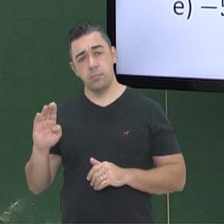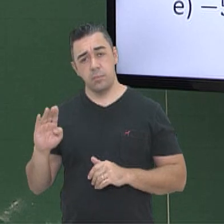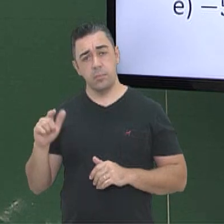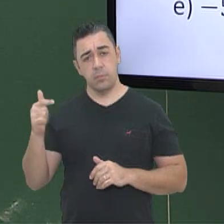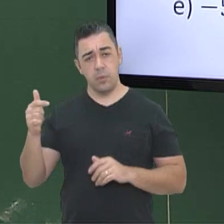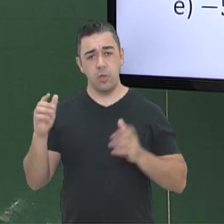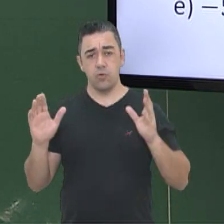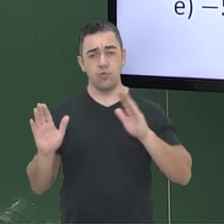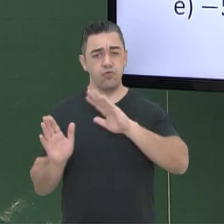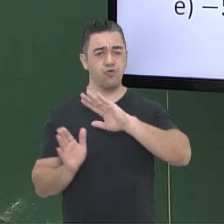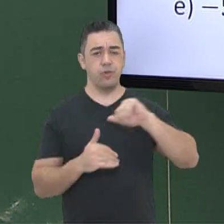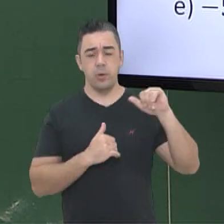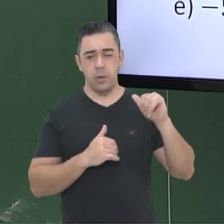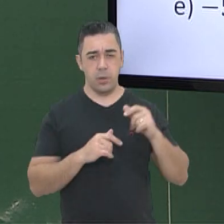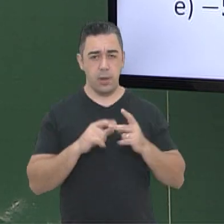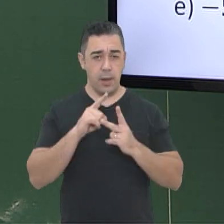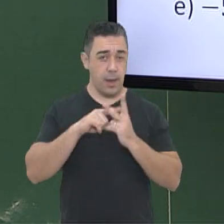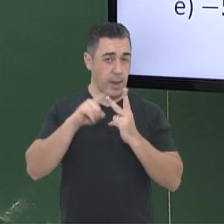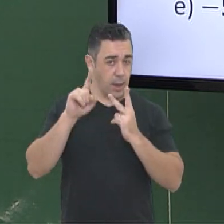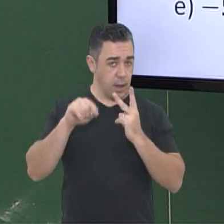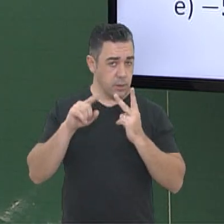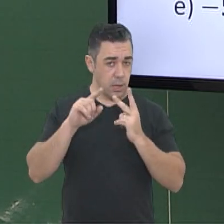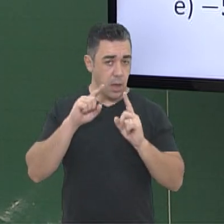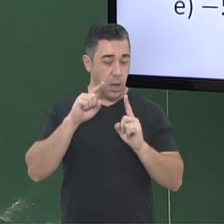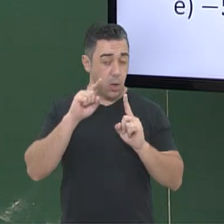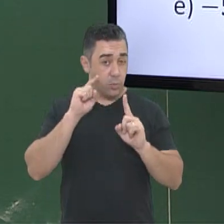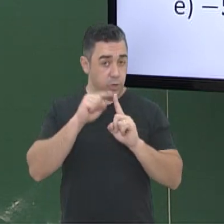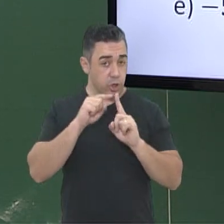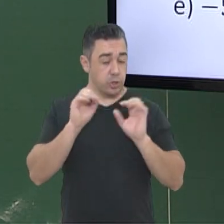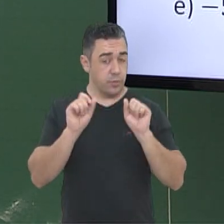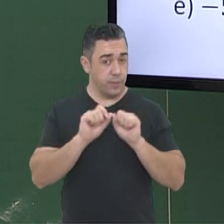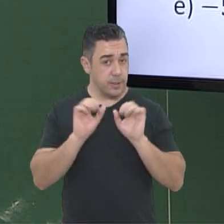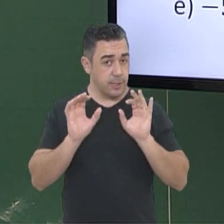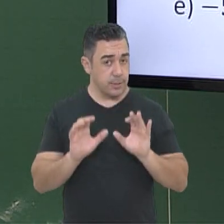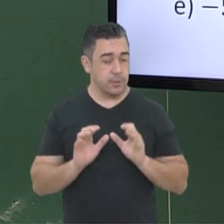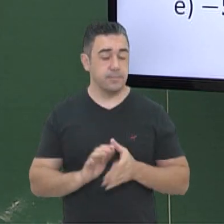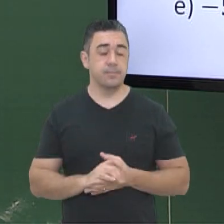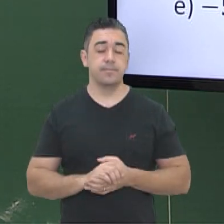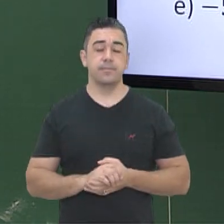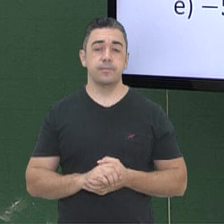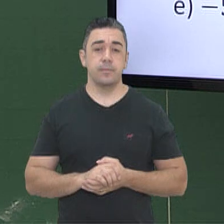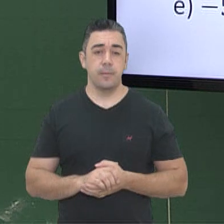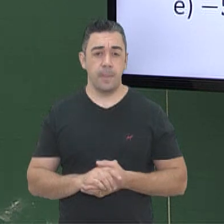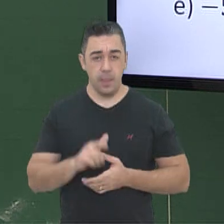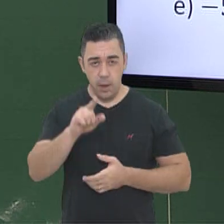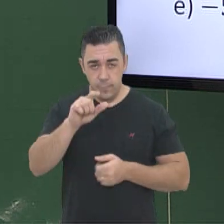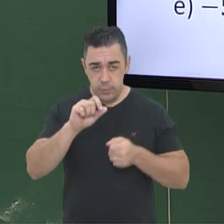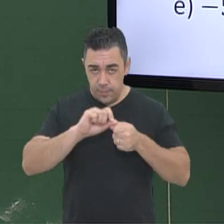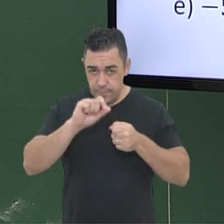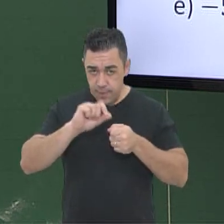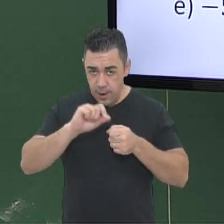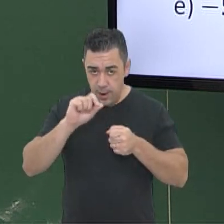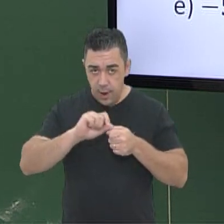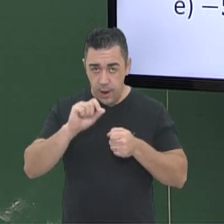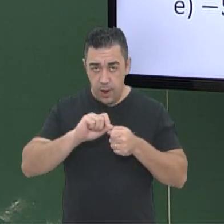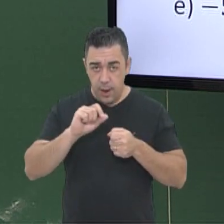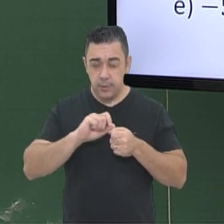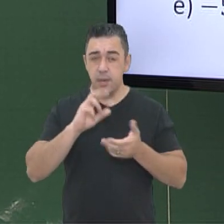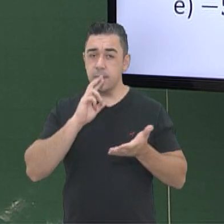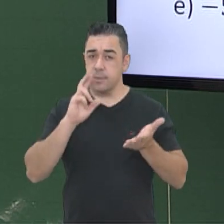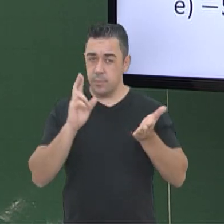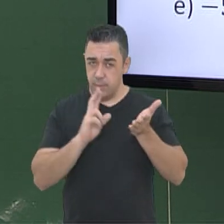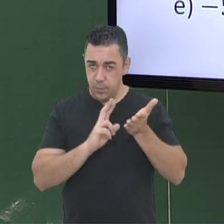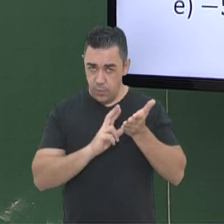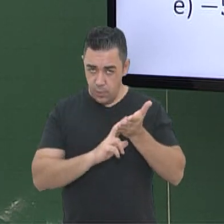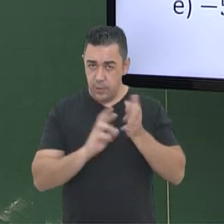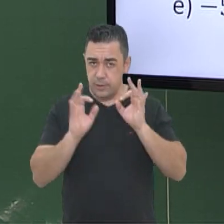vai desaparecer, tá? Esse é o objetivo da racionalização. Então, eu vou deixar vocês fazerem, tá? Façam essa